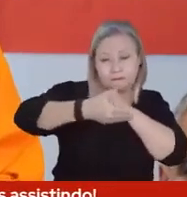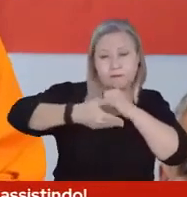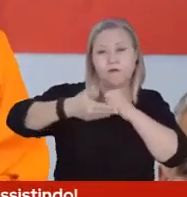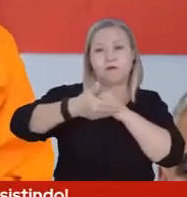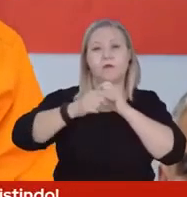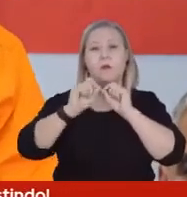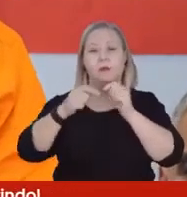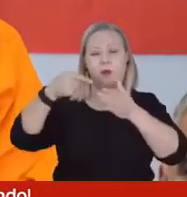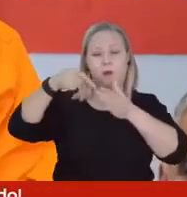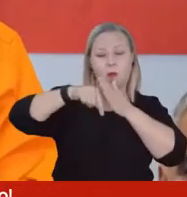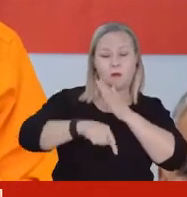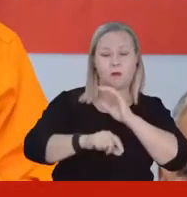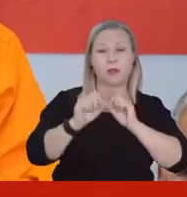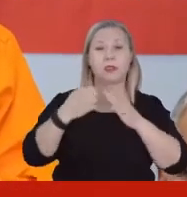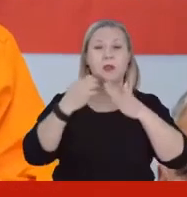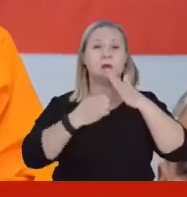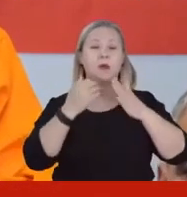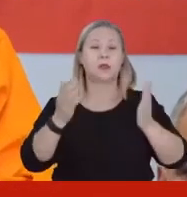indutora do desenvolvimento nacional.